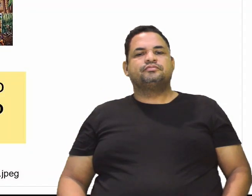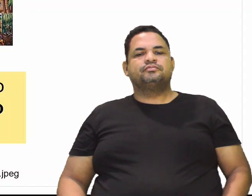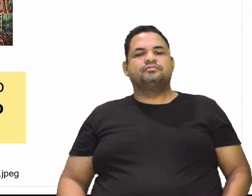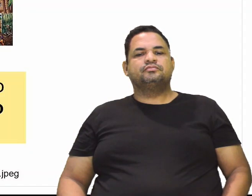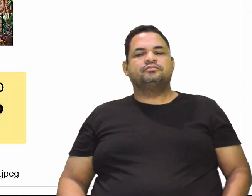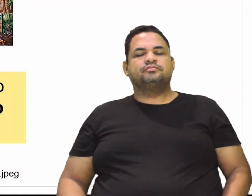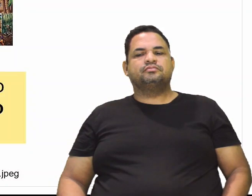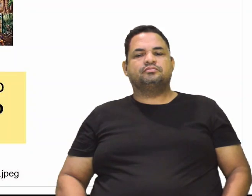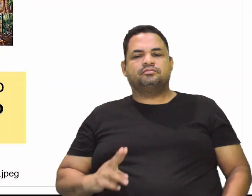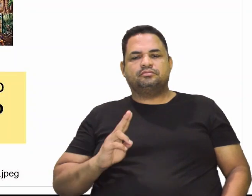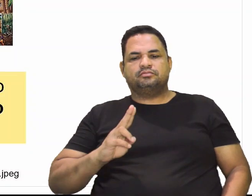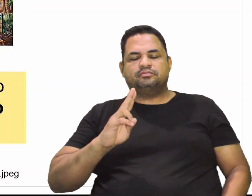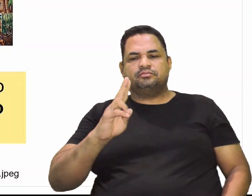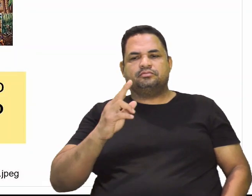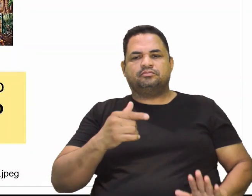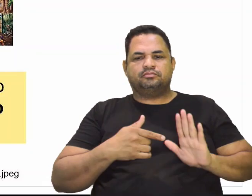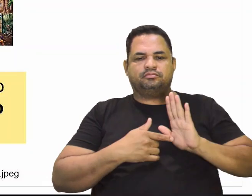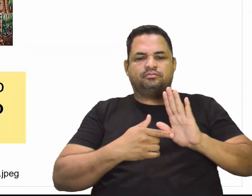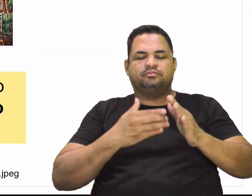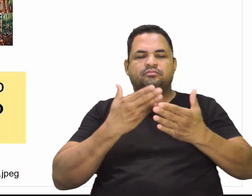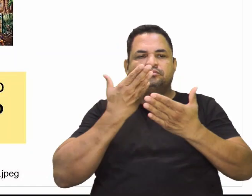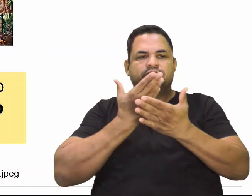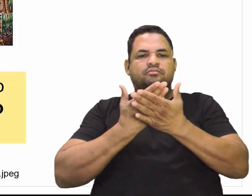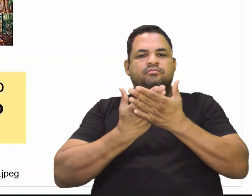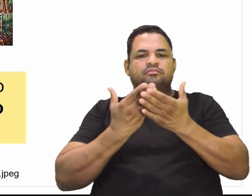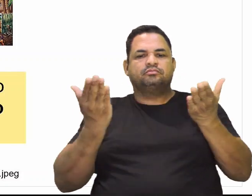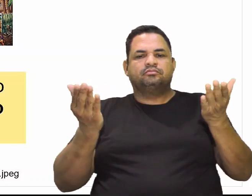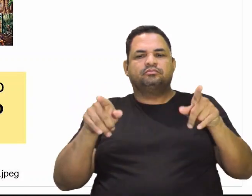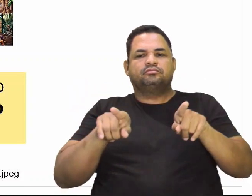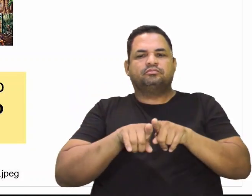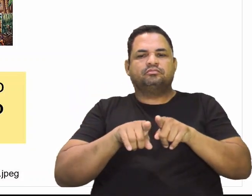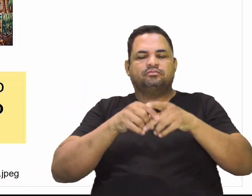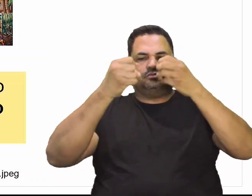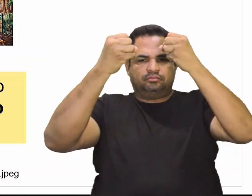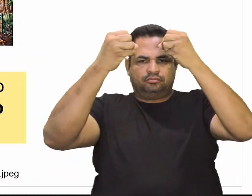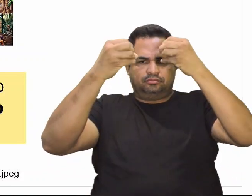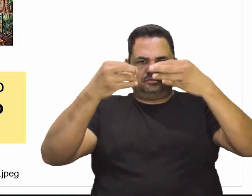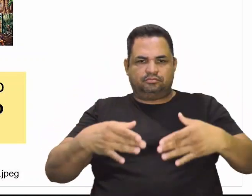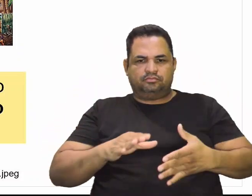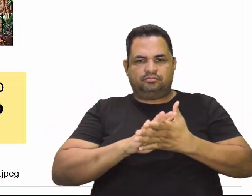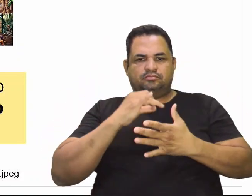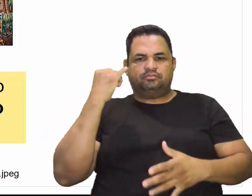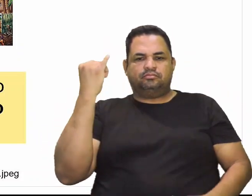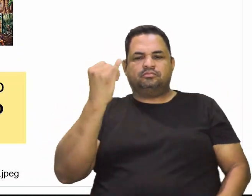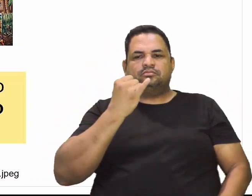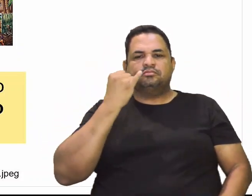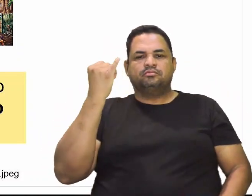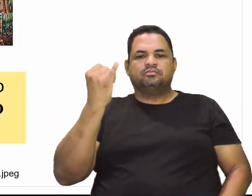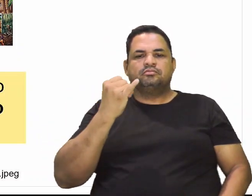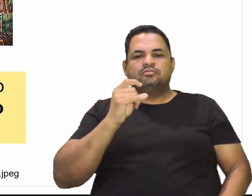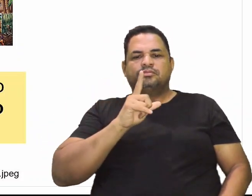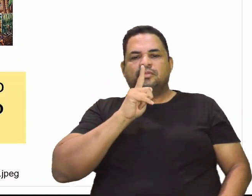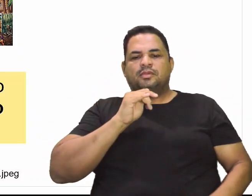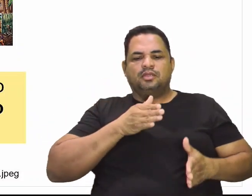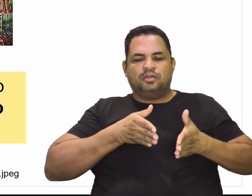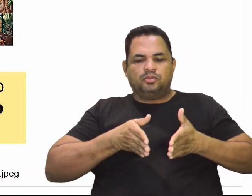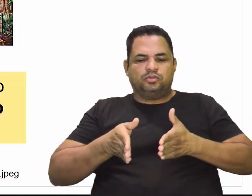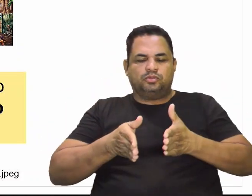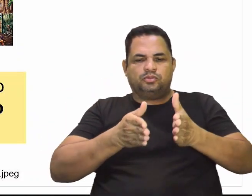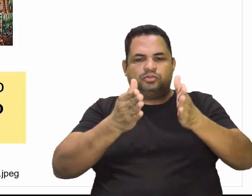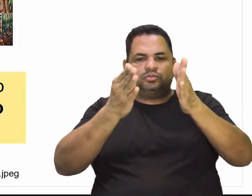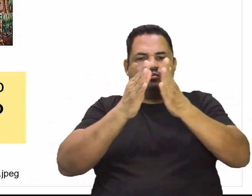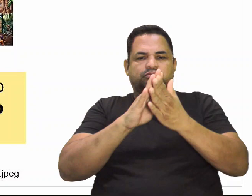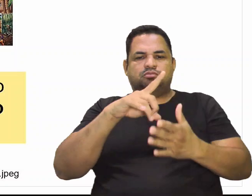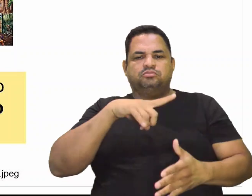Durante a apresentação dessa aula, também foi falado sobre a importância que o rio tem para com aquele